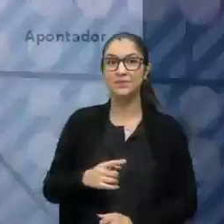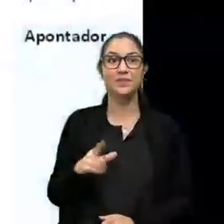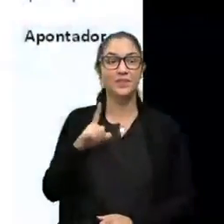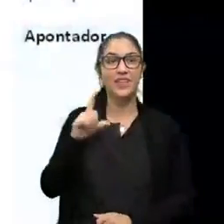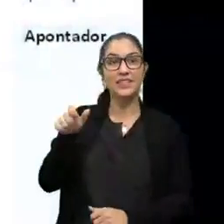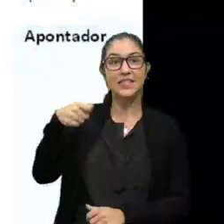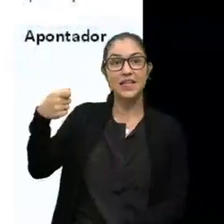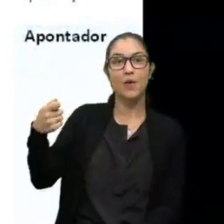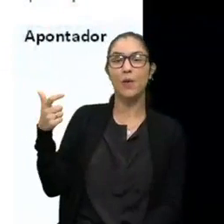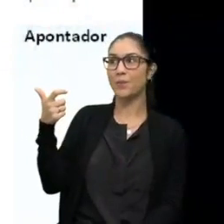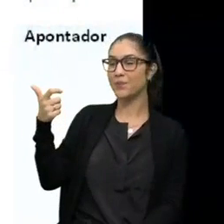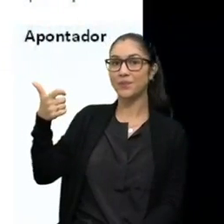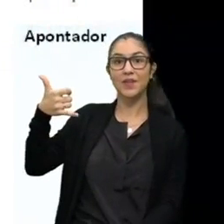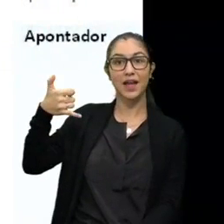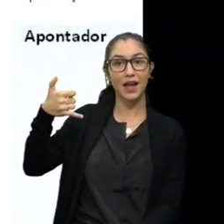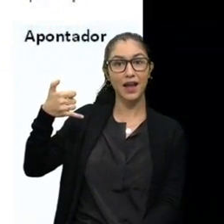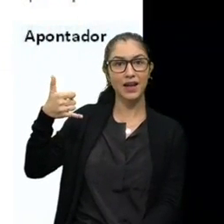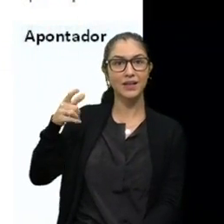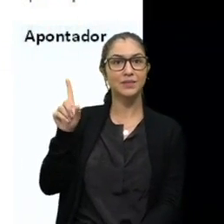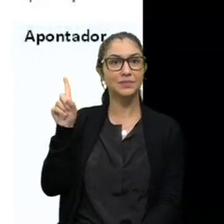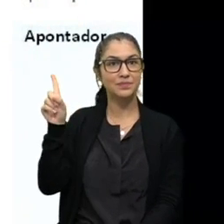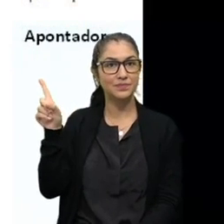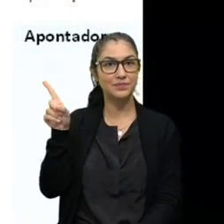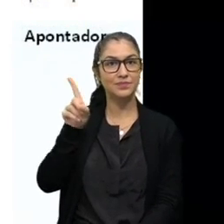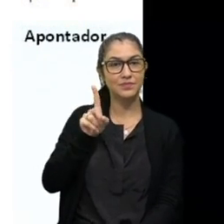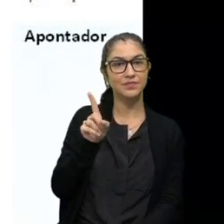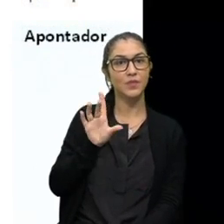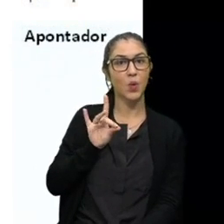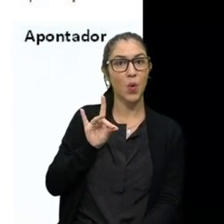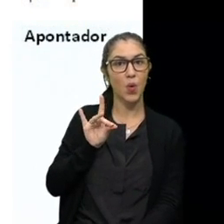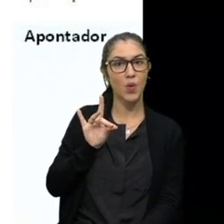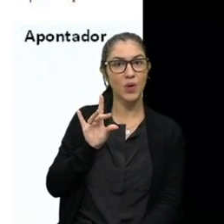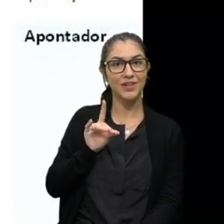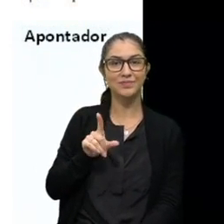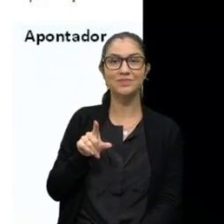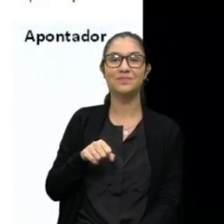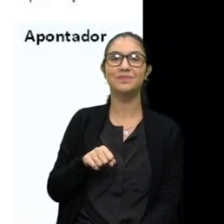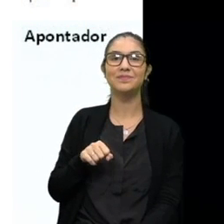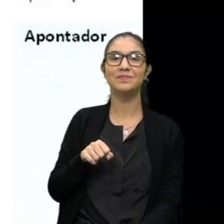sinal de caneta na imagem. Temos o sinal de cola,